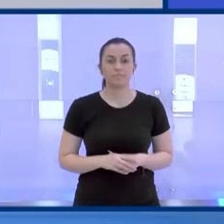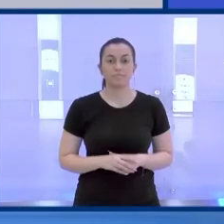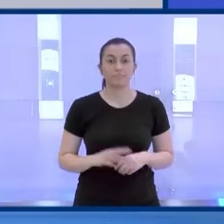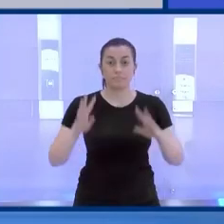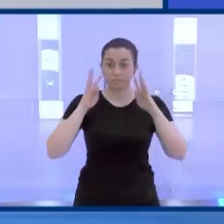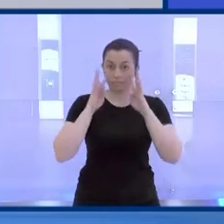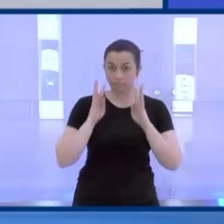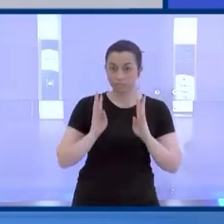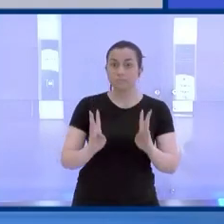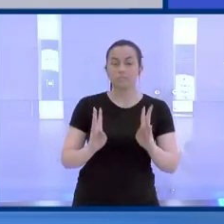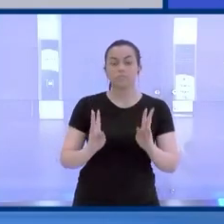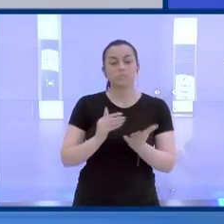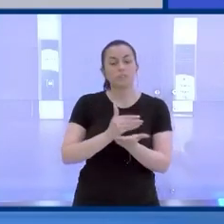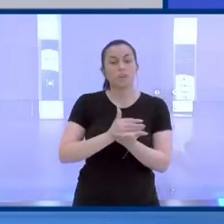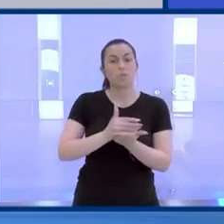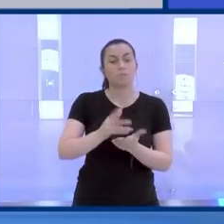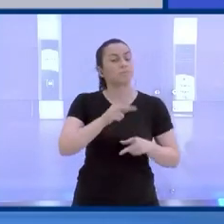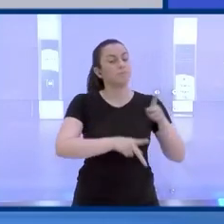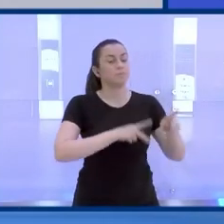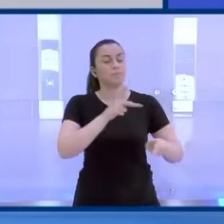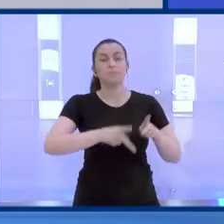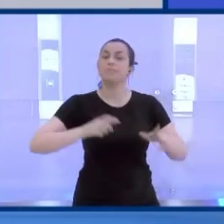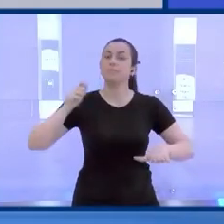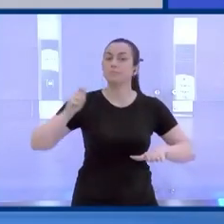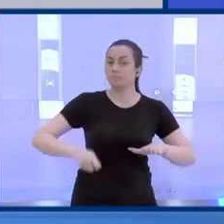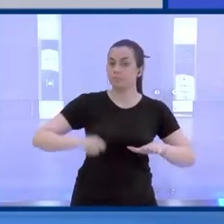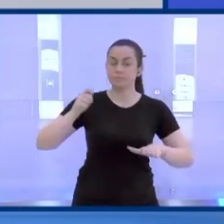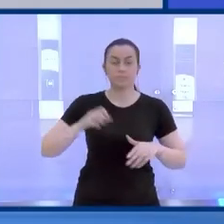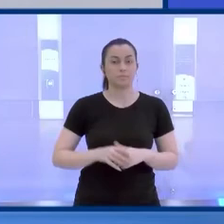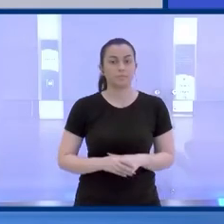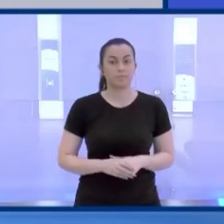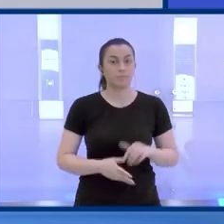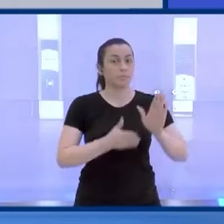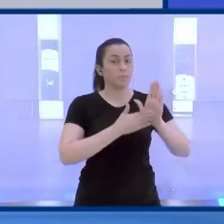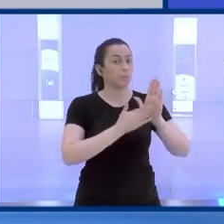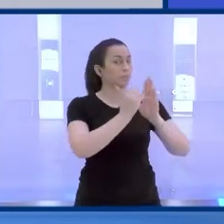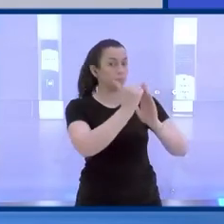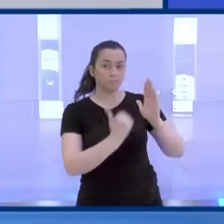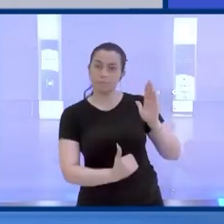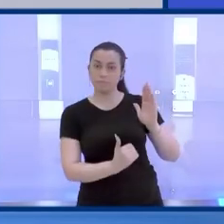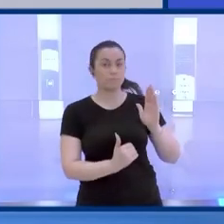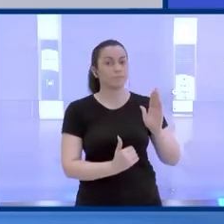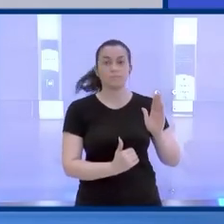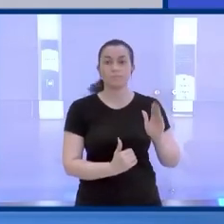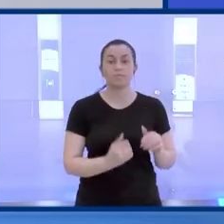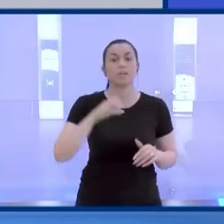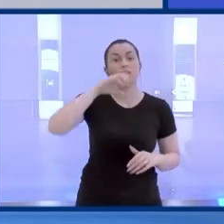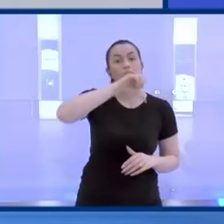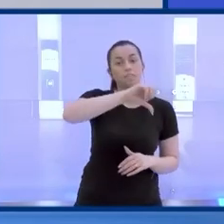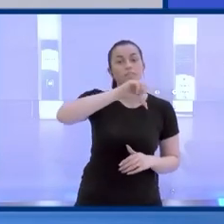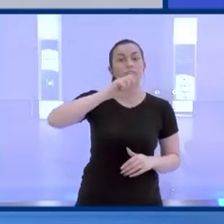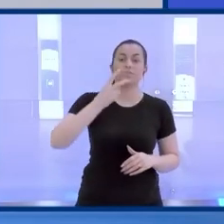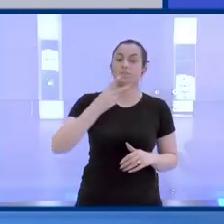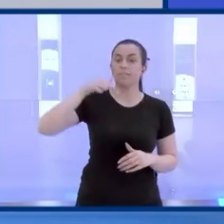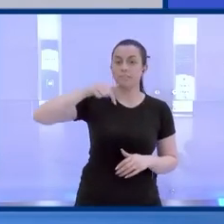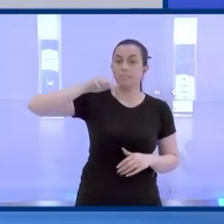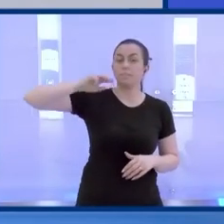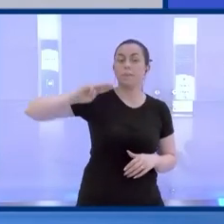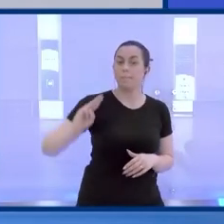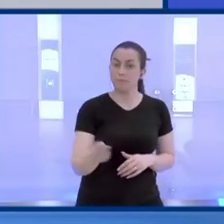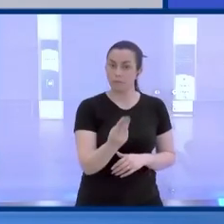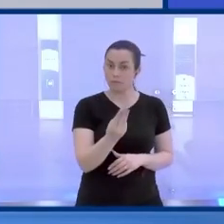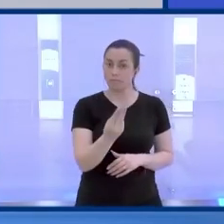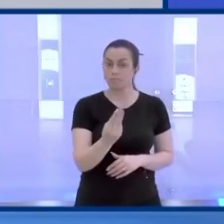Atenção para a realização da sessão pública do leilão. Não serão aceitas propostas inferiores ao valor econômico mínimo de